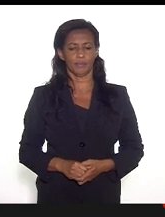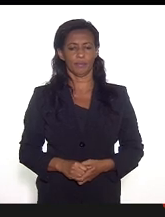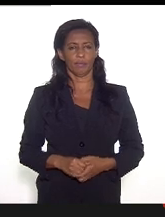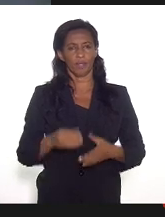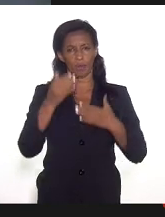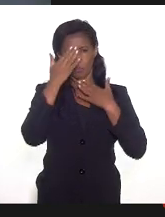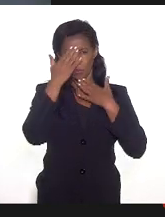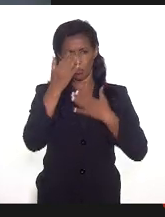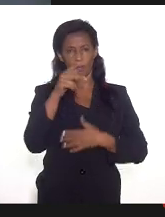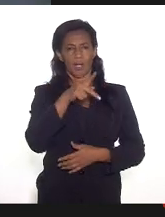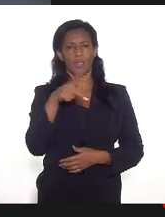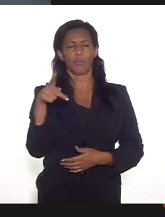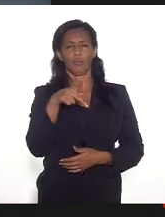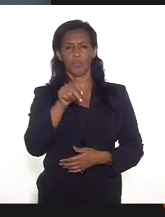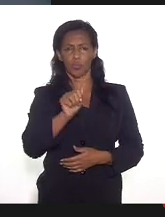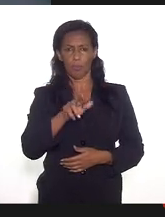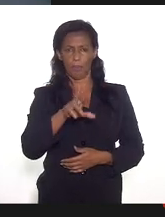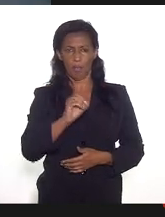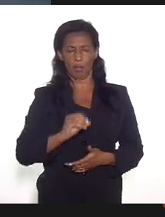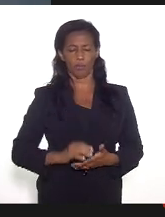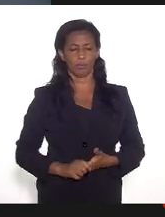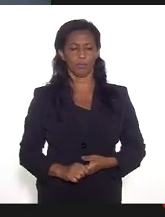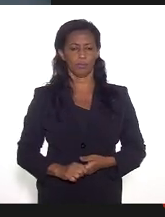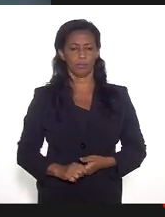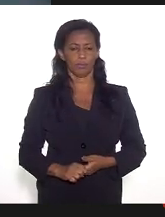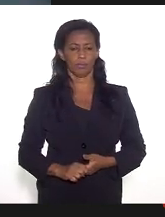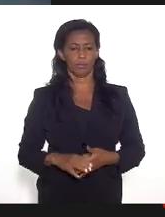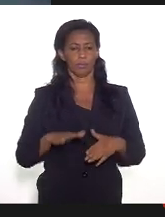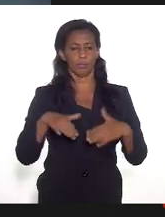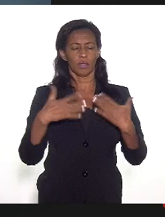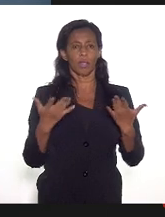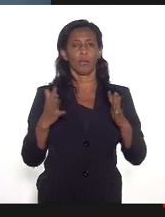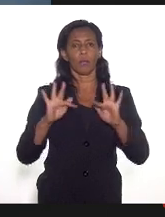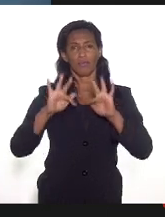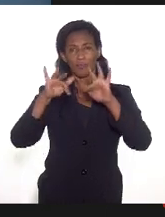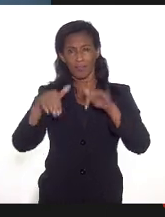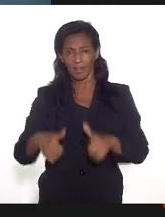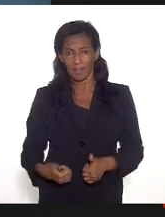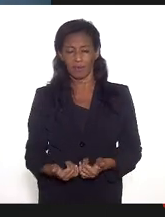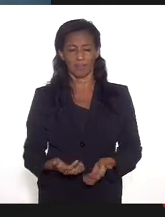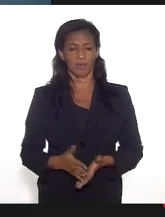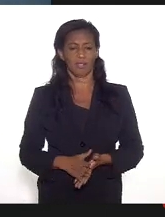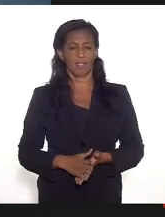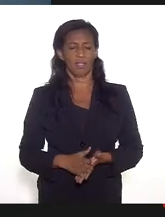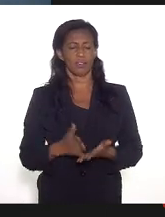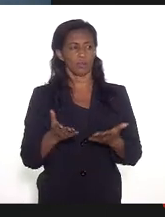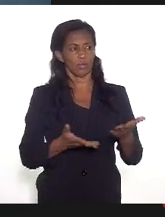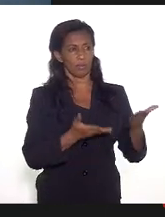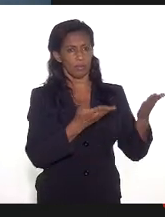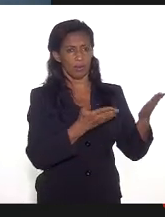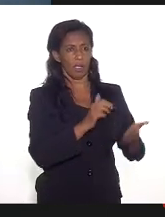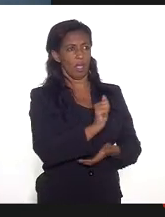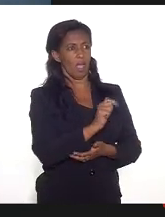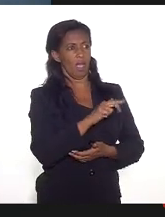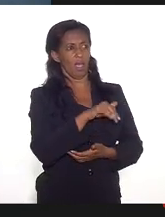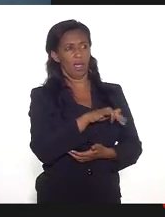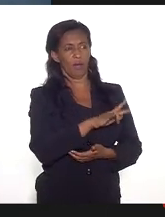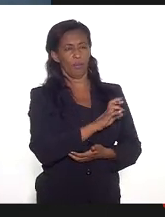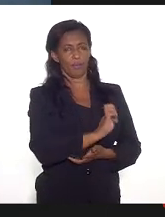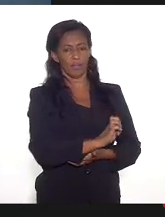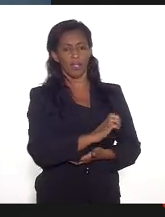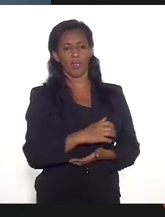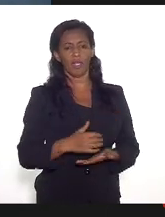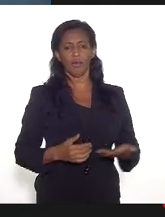Muito obrigada, professor Paulo. Então, eu, para finalizar, né, só passar para o almirante